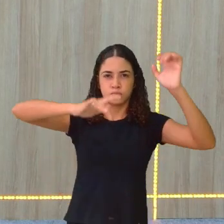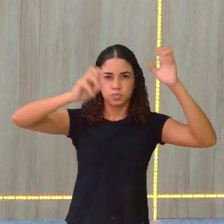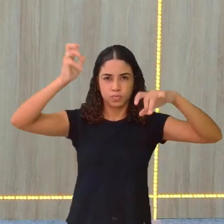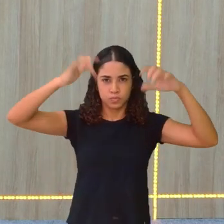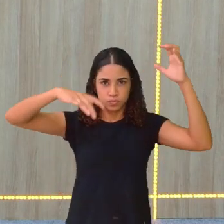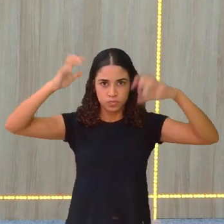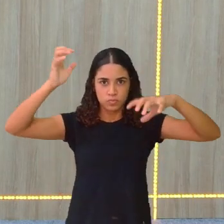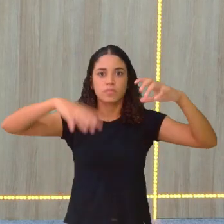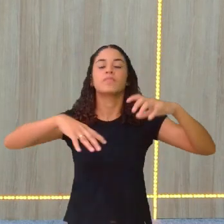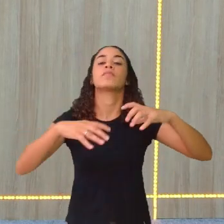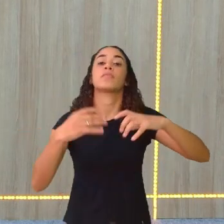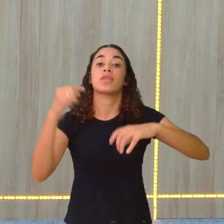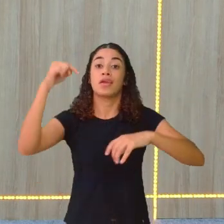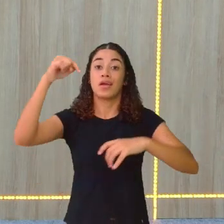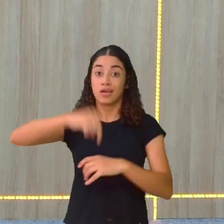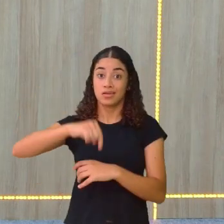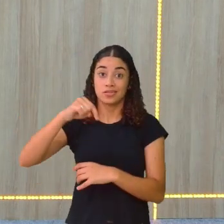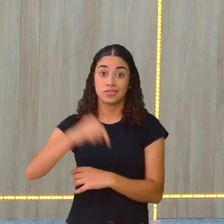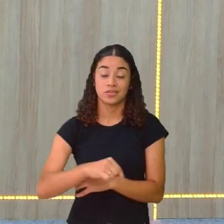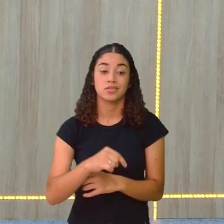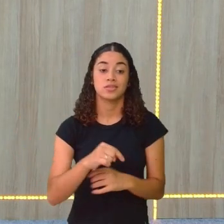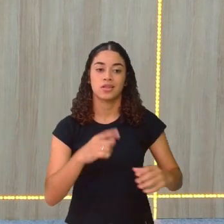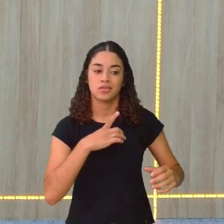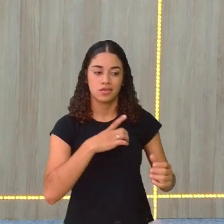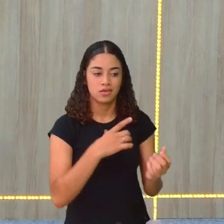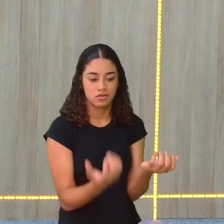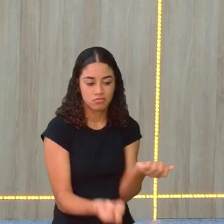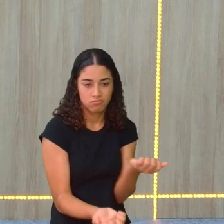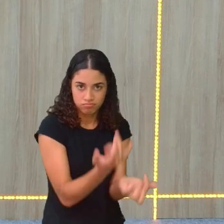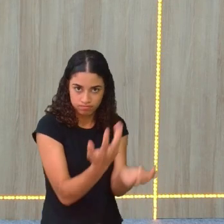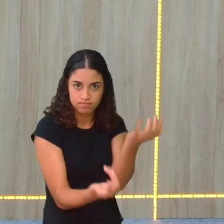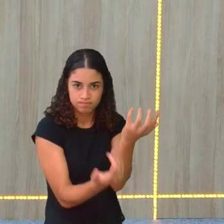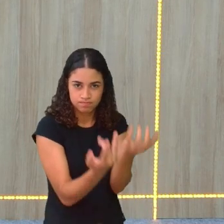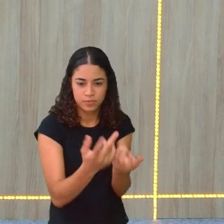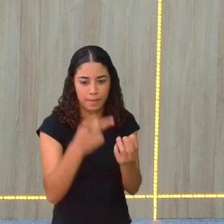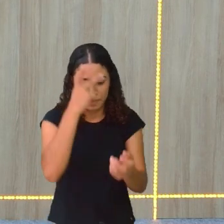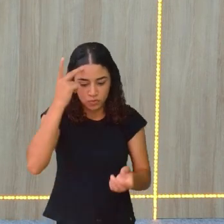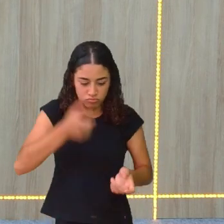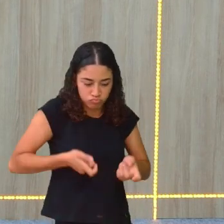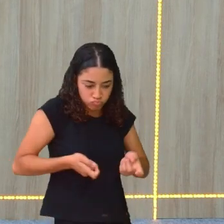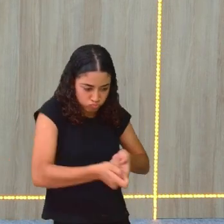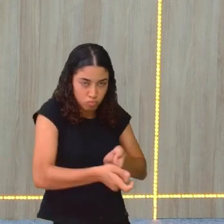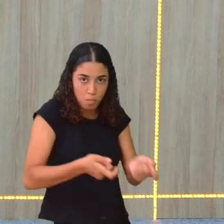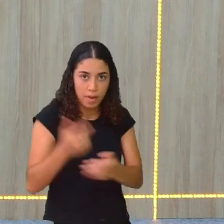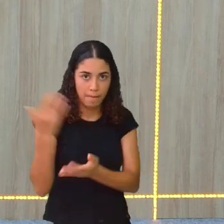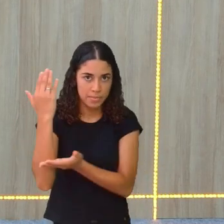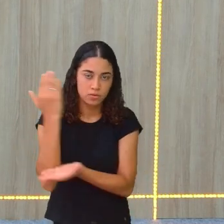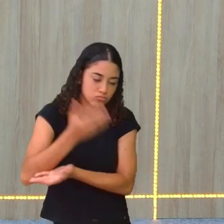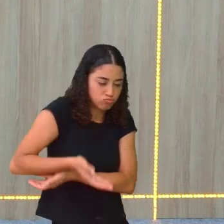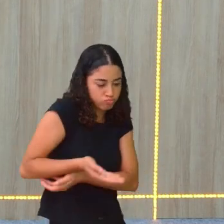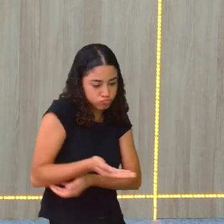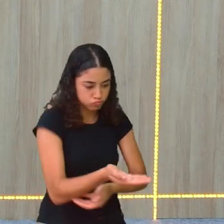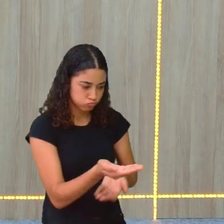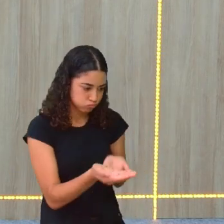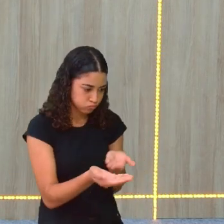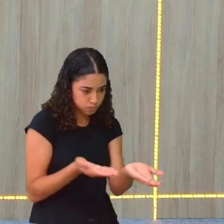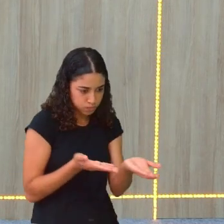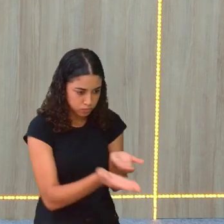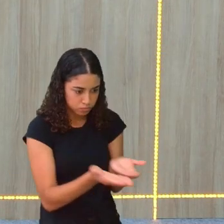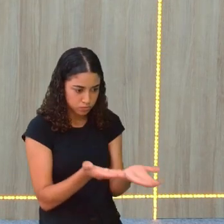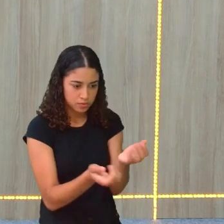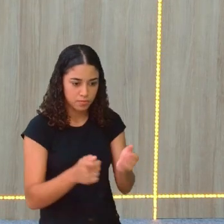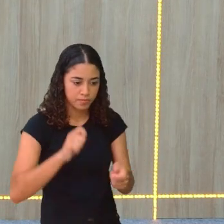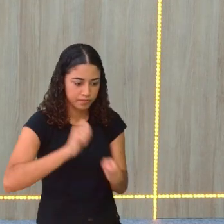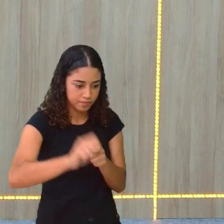é utilizada, né? Porque embaixo tem a lareira onde o pessoal bota ali, né? A madeira para queimar, certo?